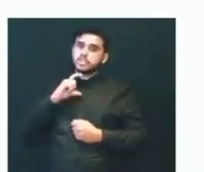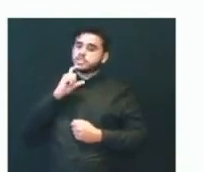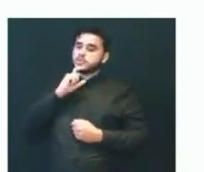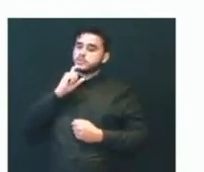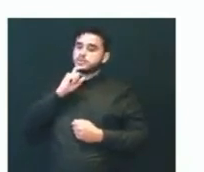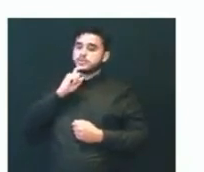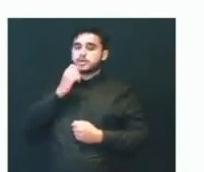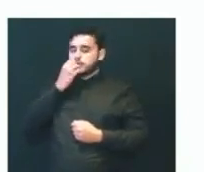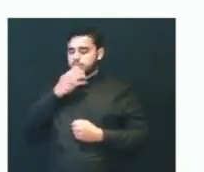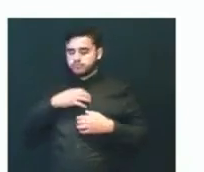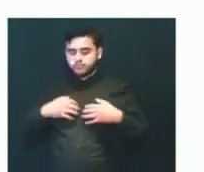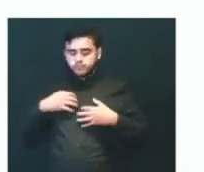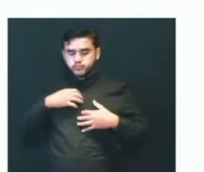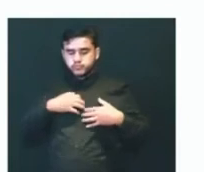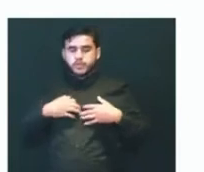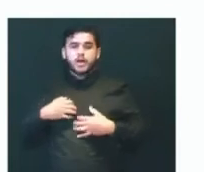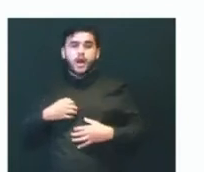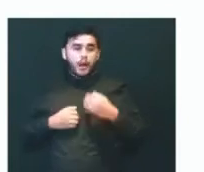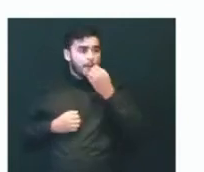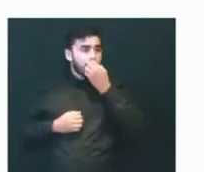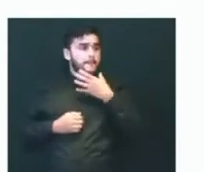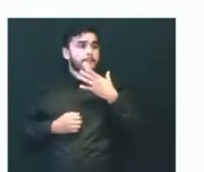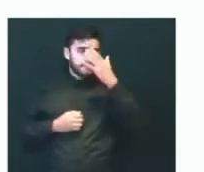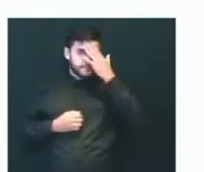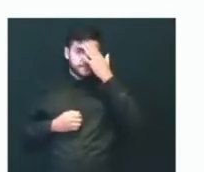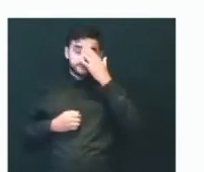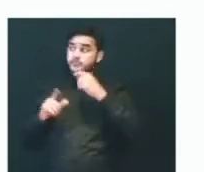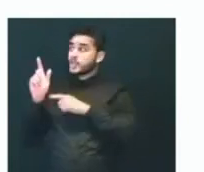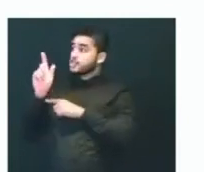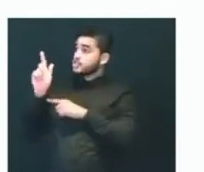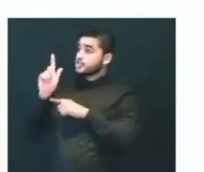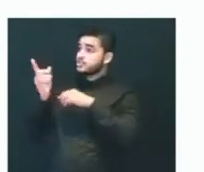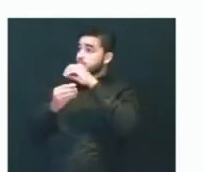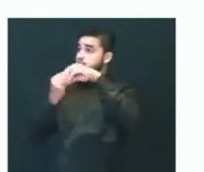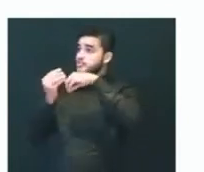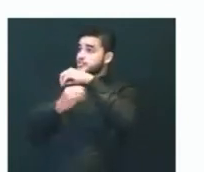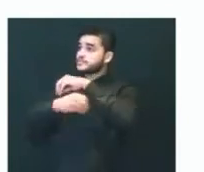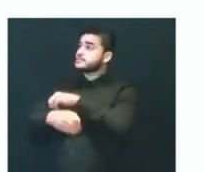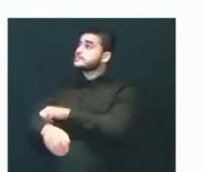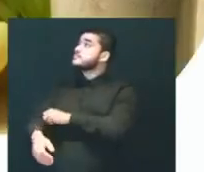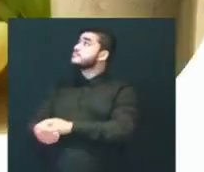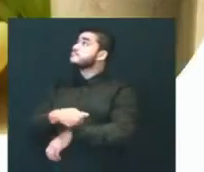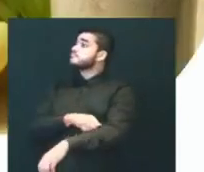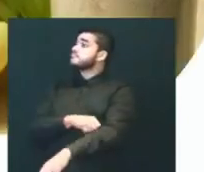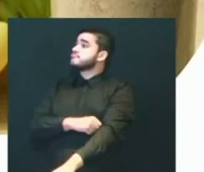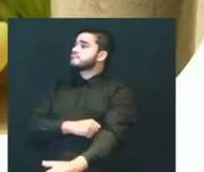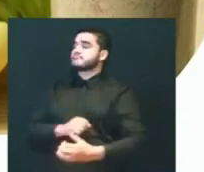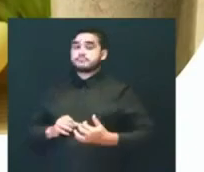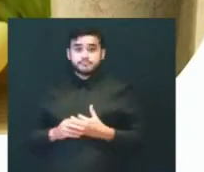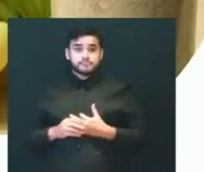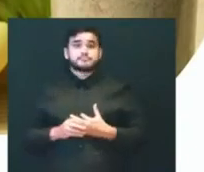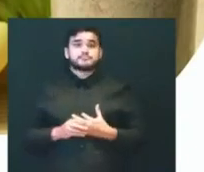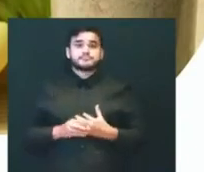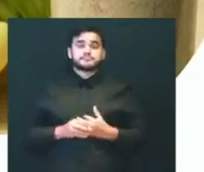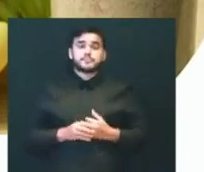de náusea, e tem o gengibre, que é um antiemético natural. Certo? Outra